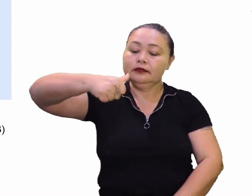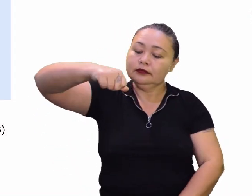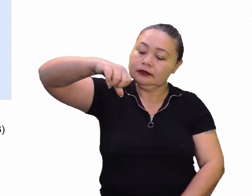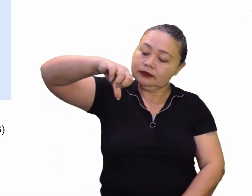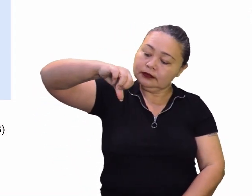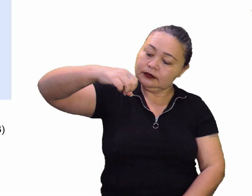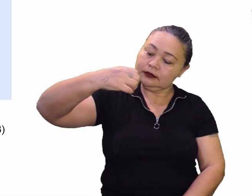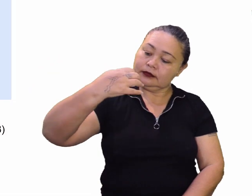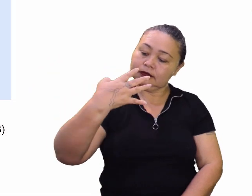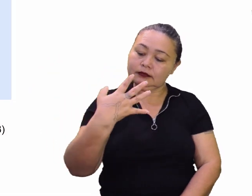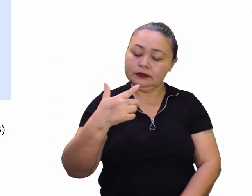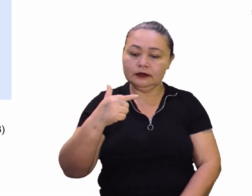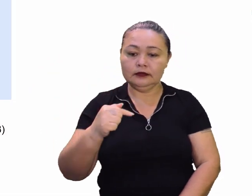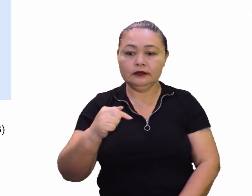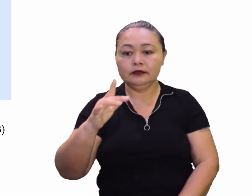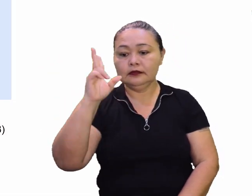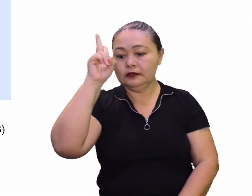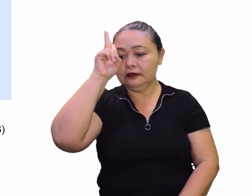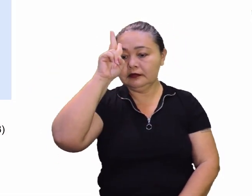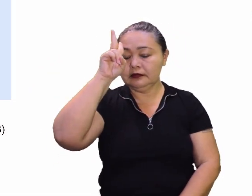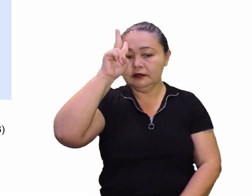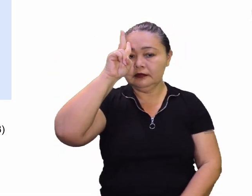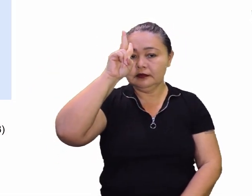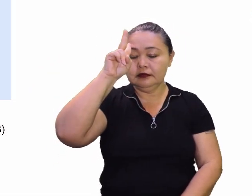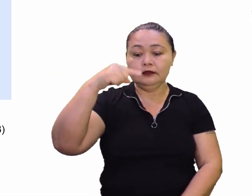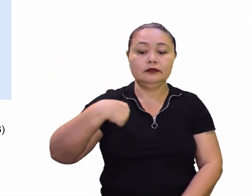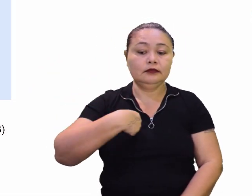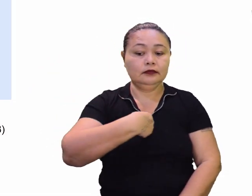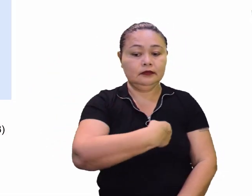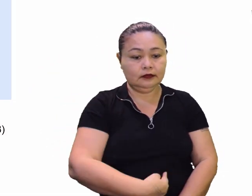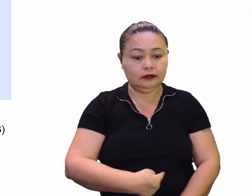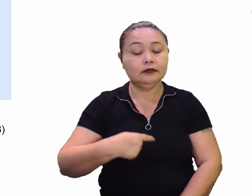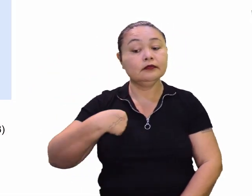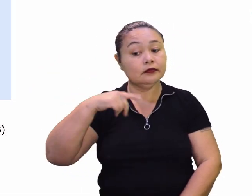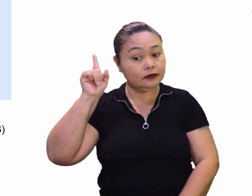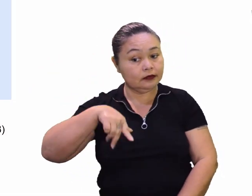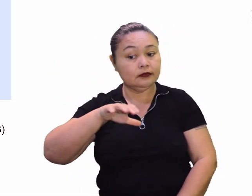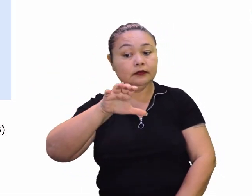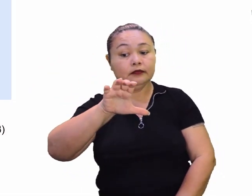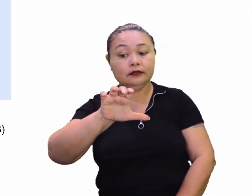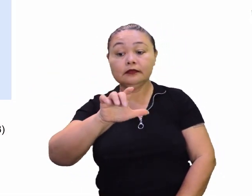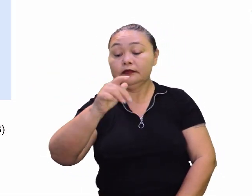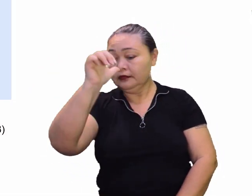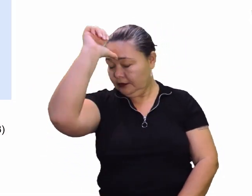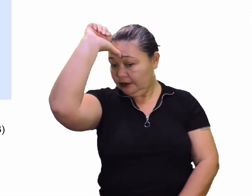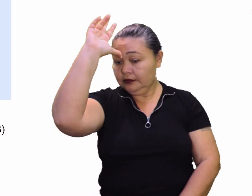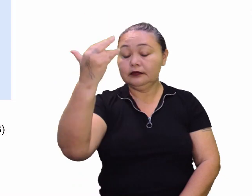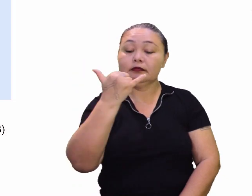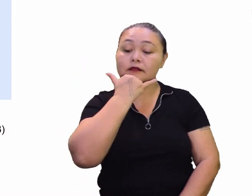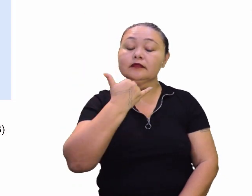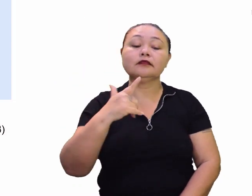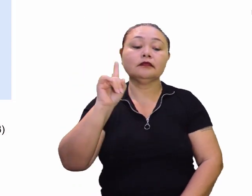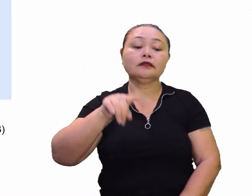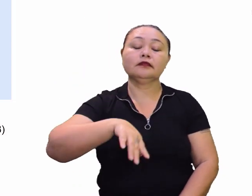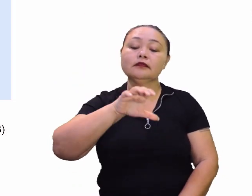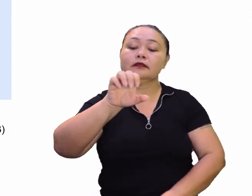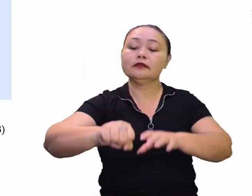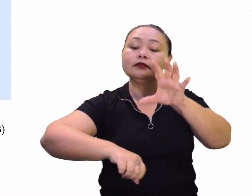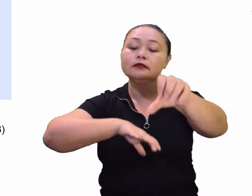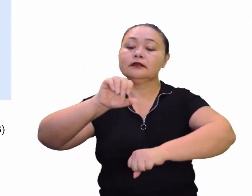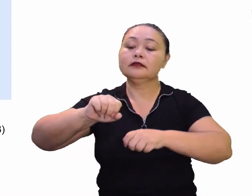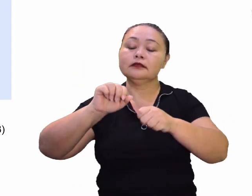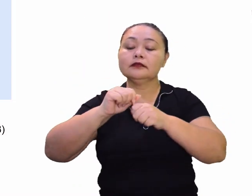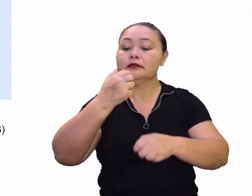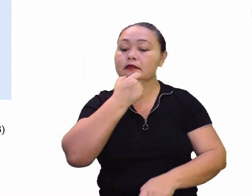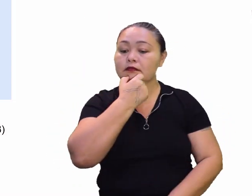1947. Muito bem, só lembrando que a China, ela era uma colônia inglesa. Índia, né? É a Índia, né? Colônia inglesa e